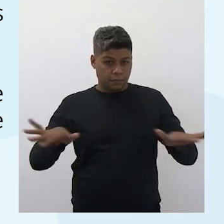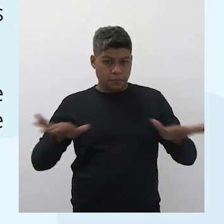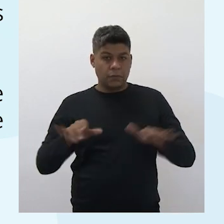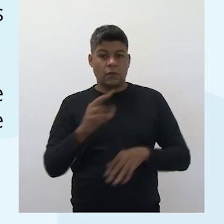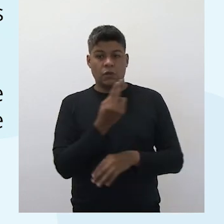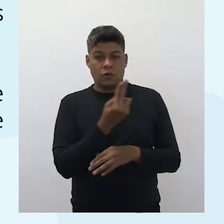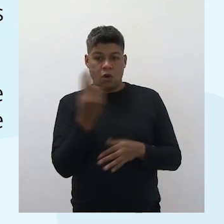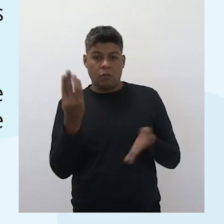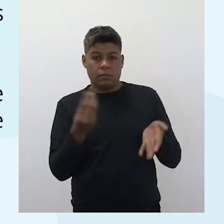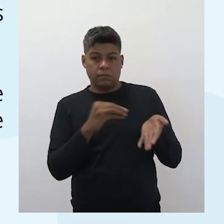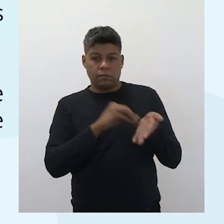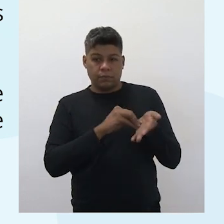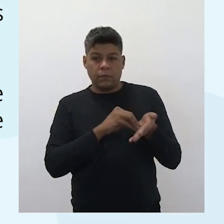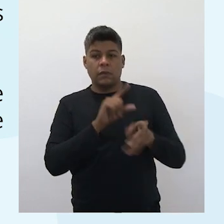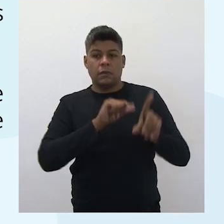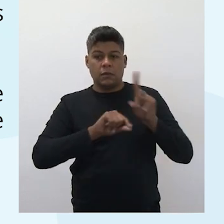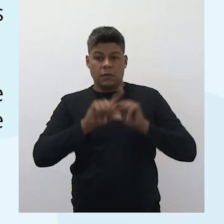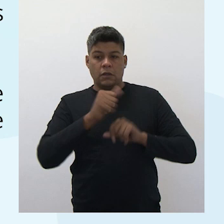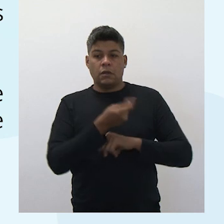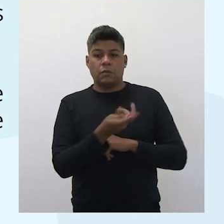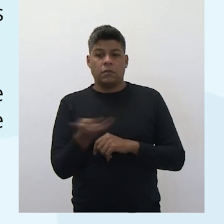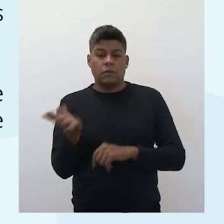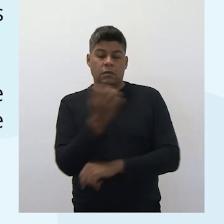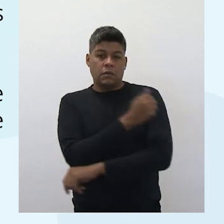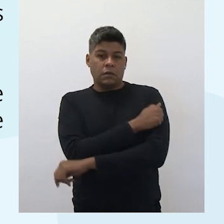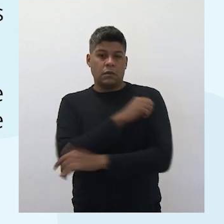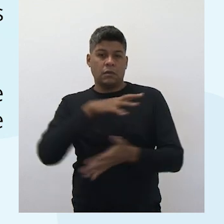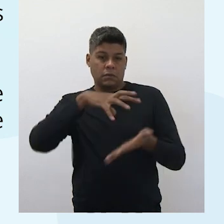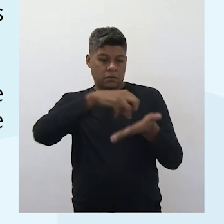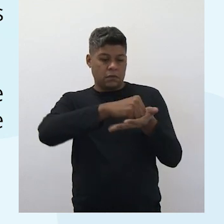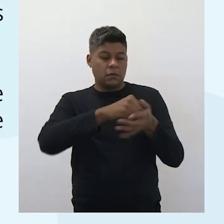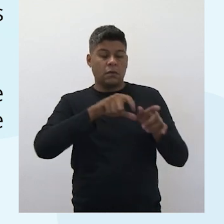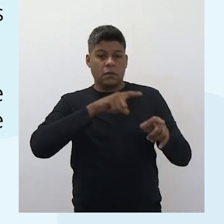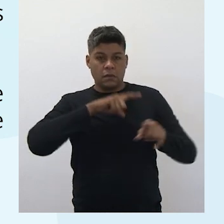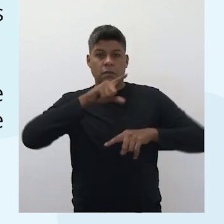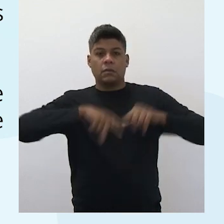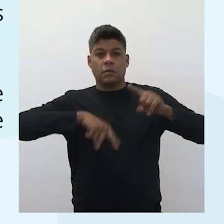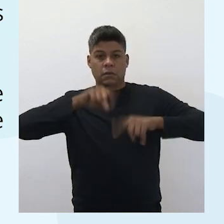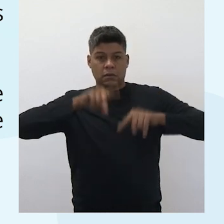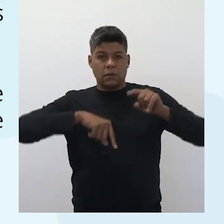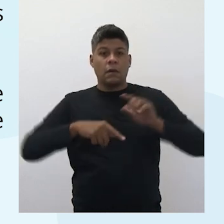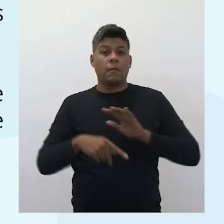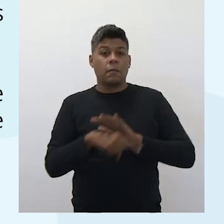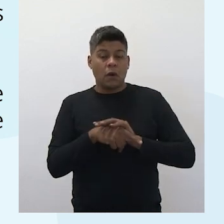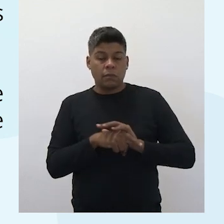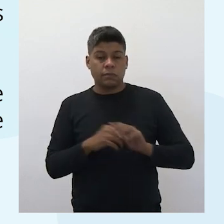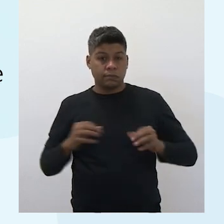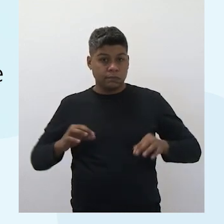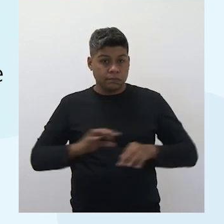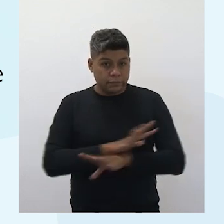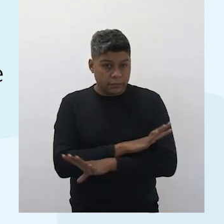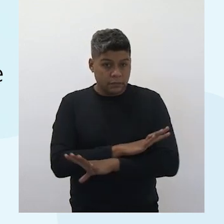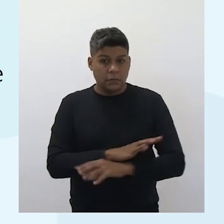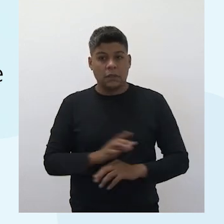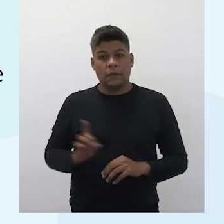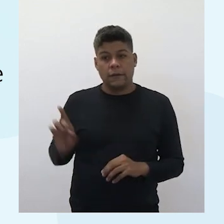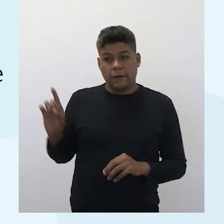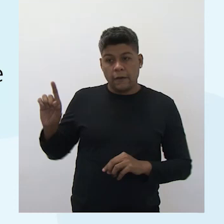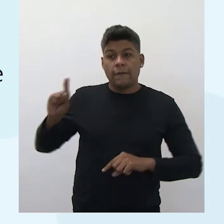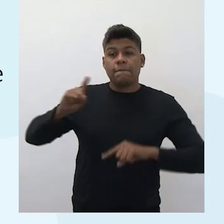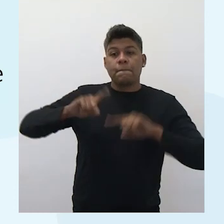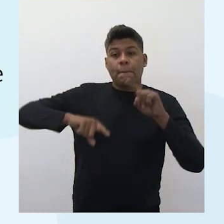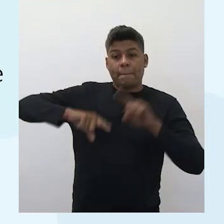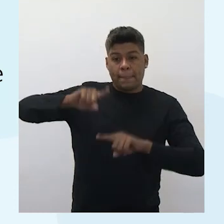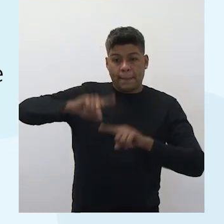na lista de classificados na quantidade de alunos inscritos. Então, os materiais da primeira fase. Em relação também aos